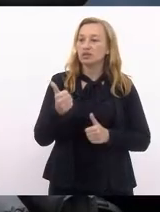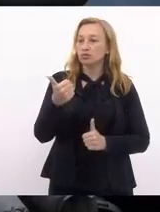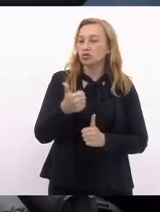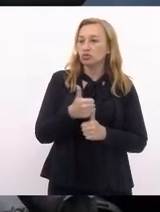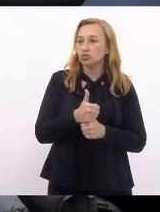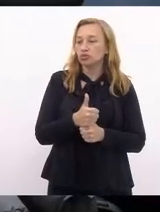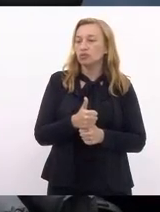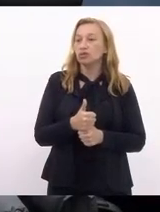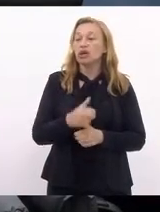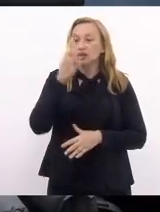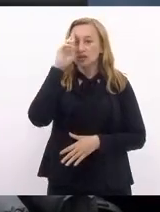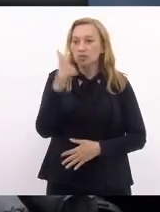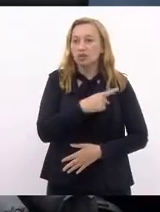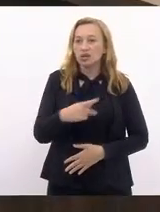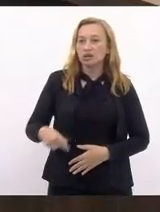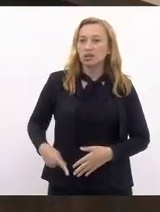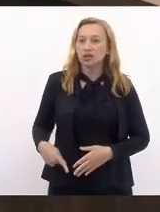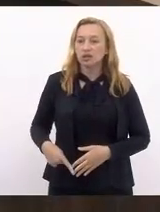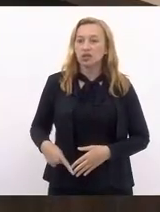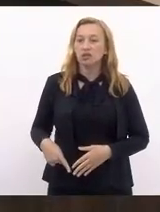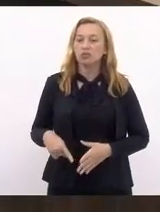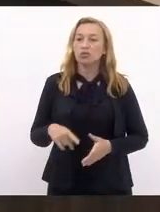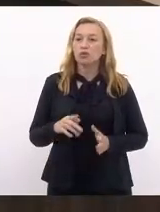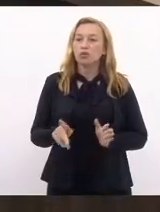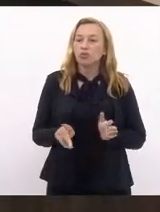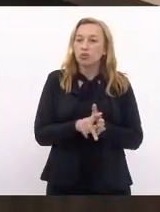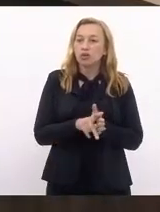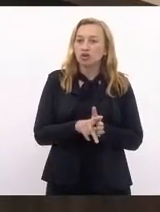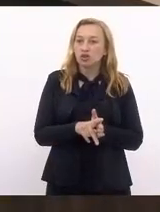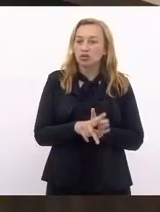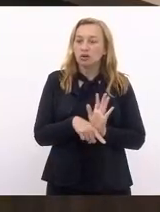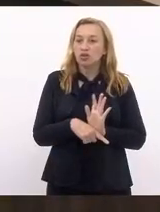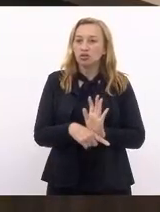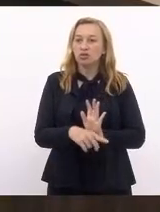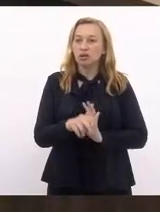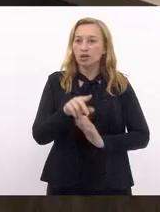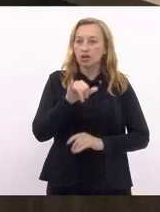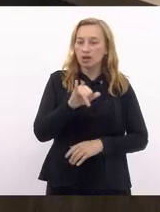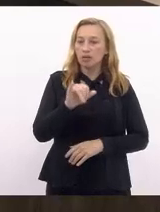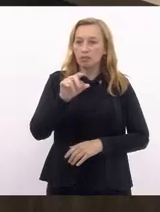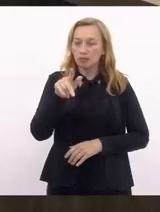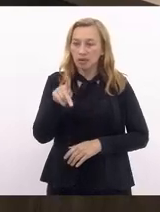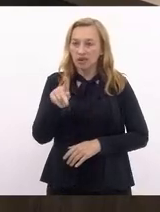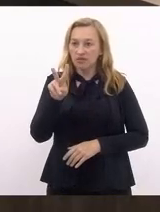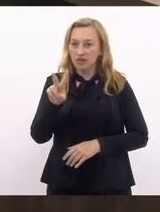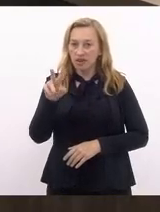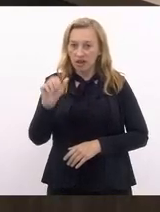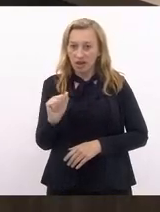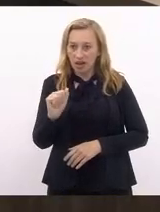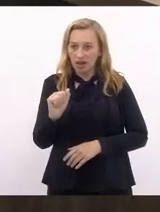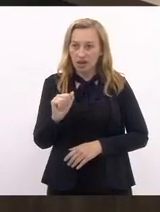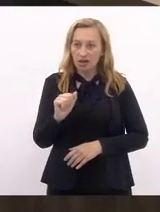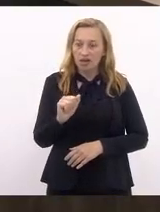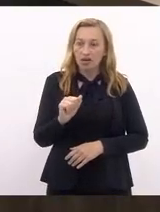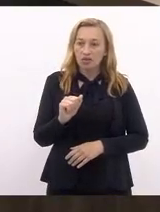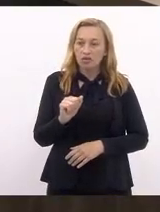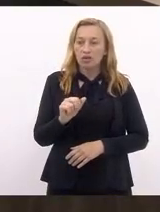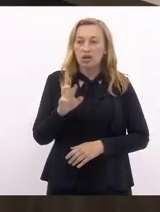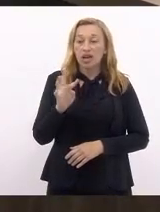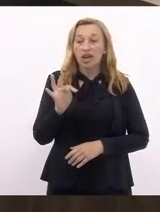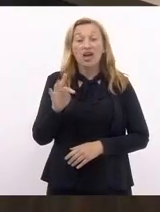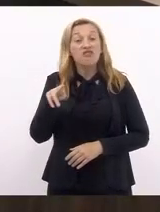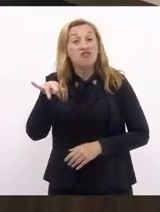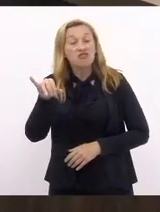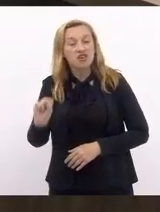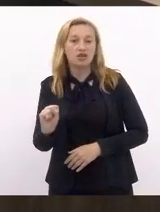presidente o projeto recupera IPVA nada mais é que um registro